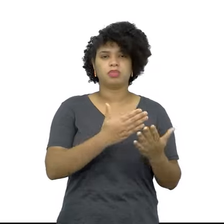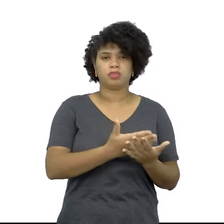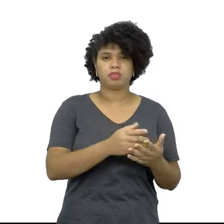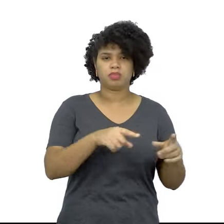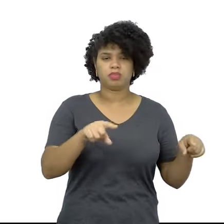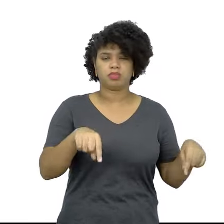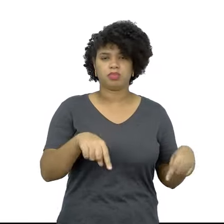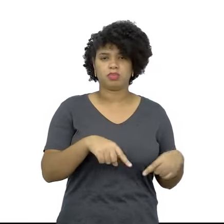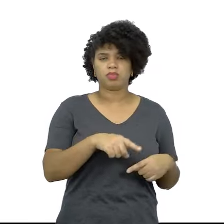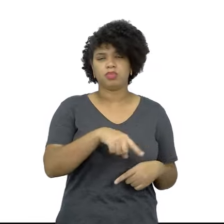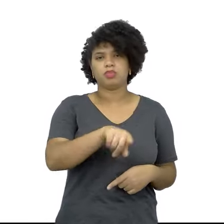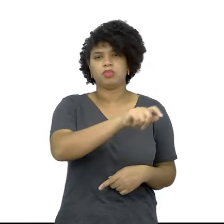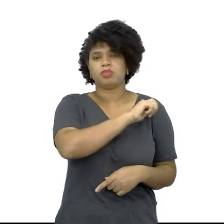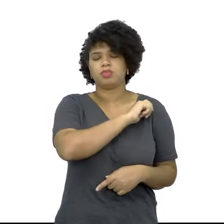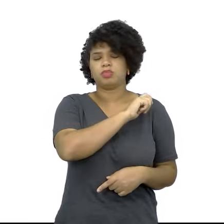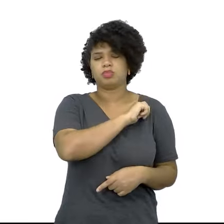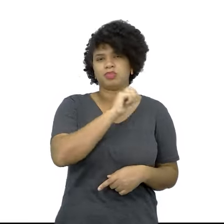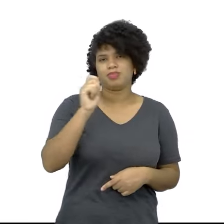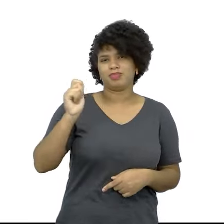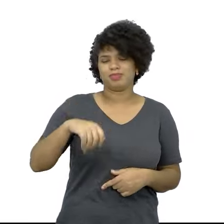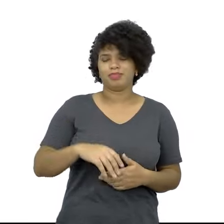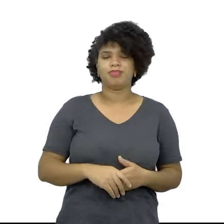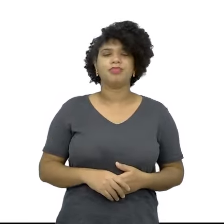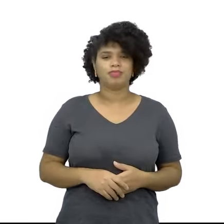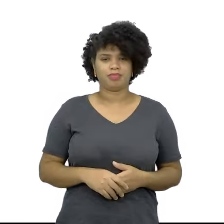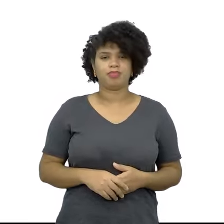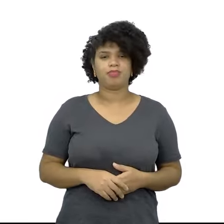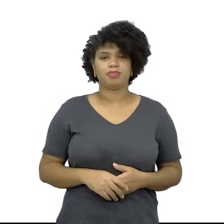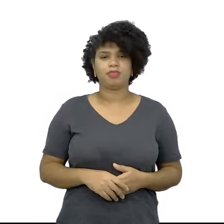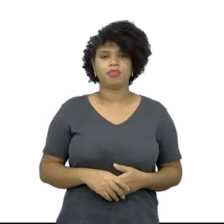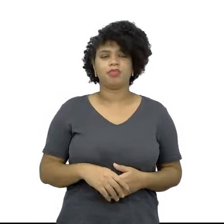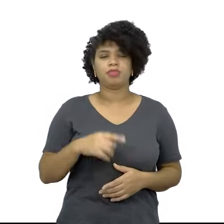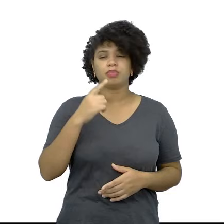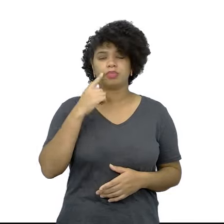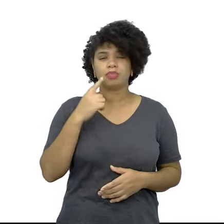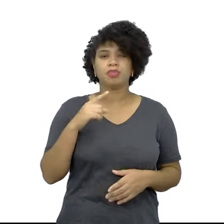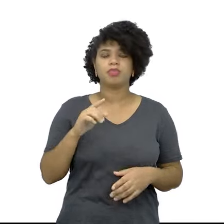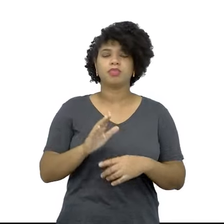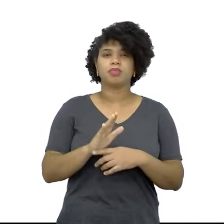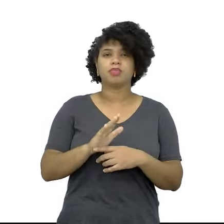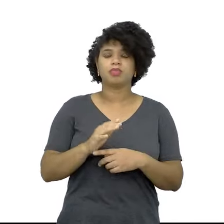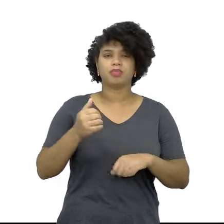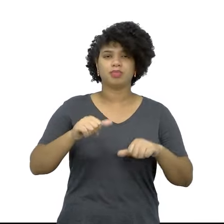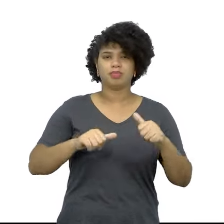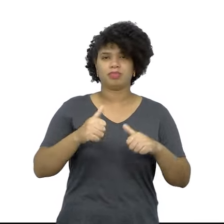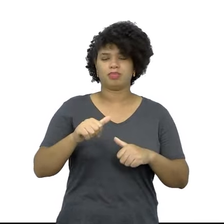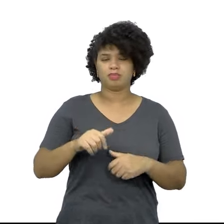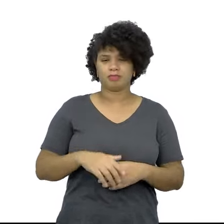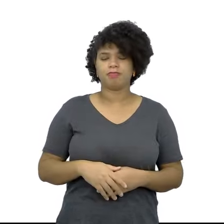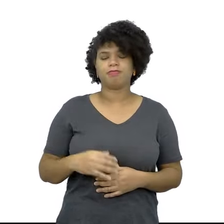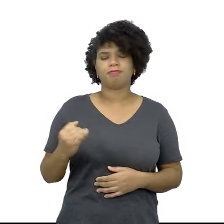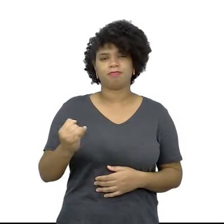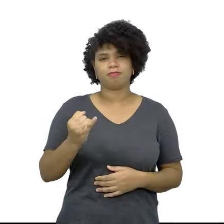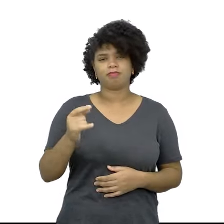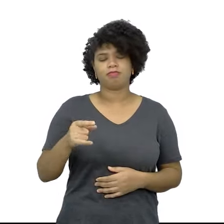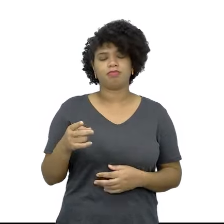nossos estudantes. Então, a matriz também vai orientar as avaliações diagnósticas que